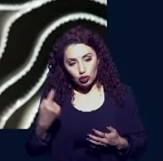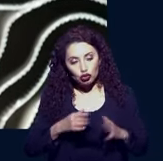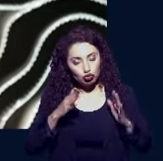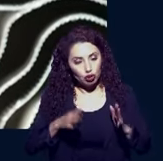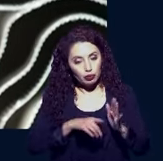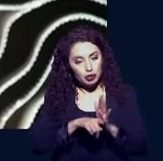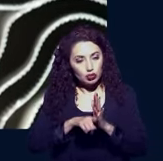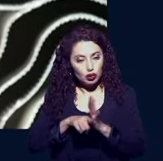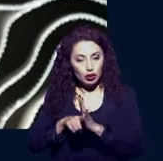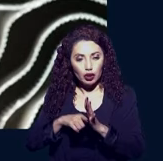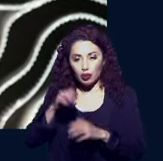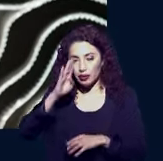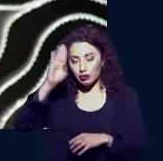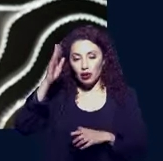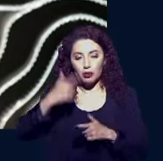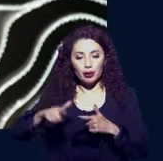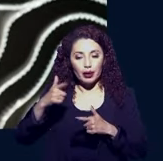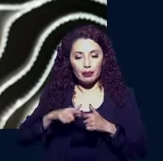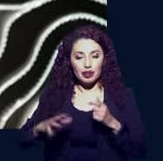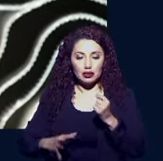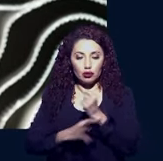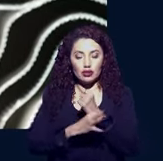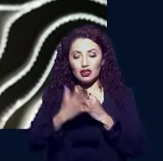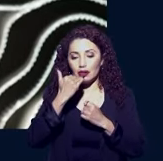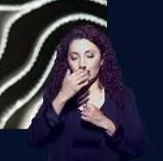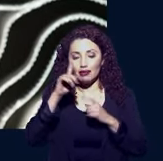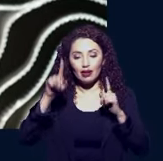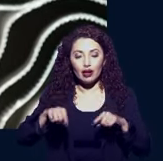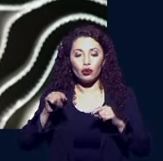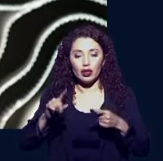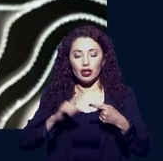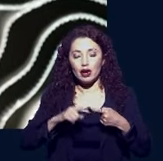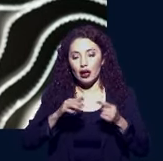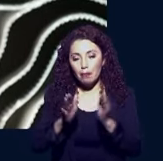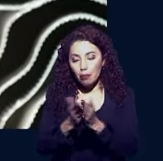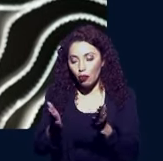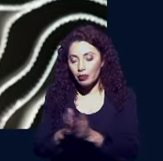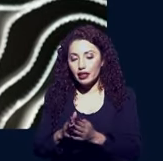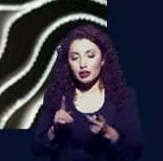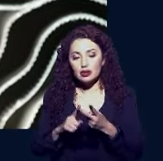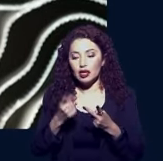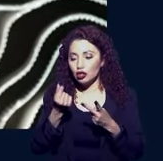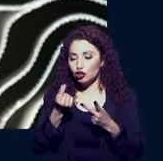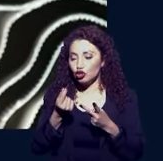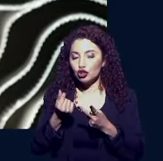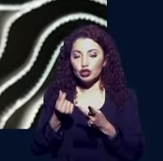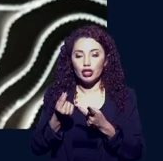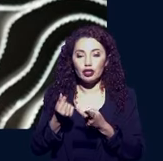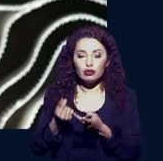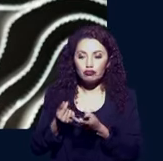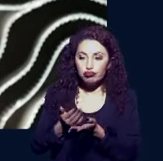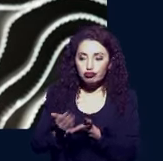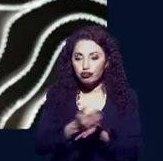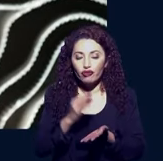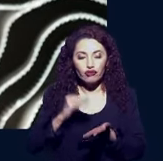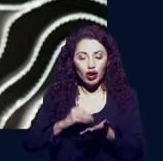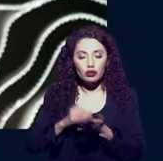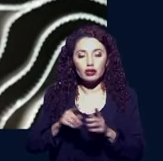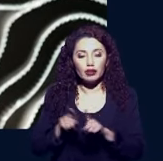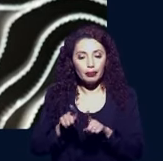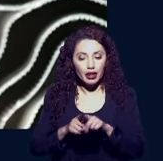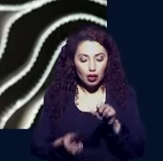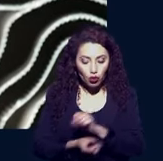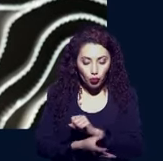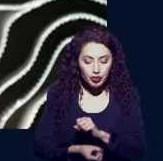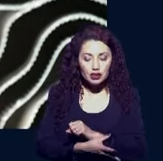as principais razões para insegurança alimentar são pobreza má distribuição de renda corrupção conflitos